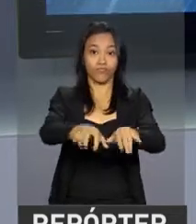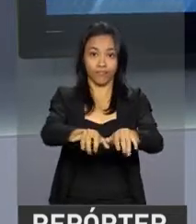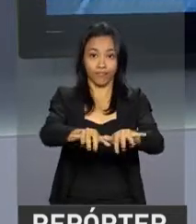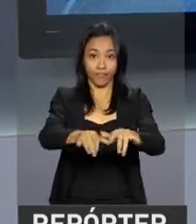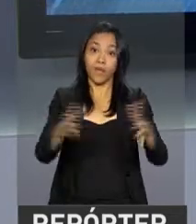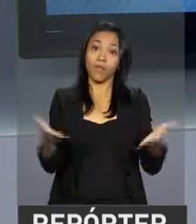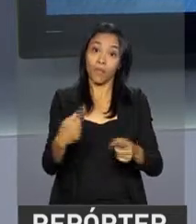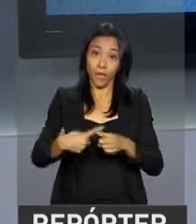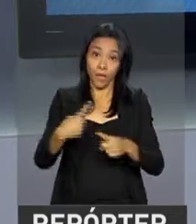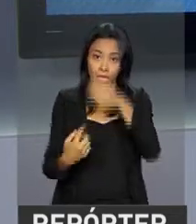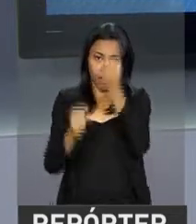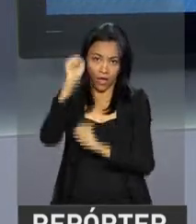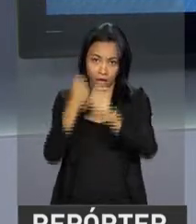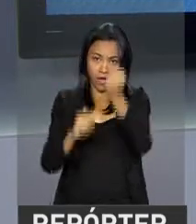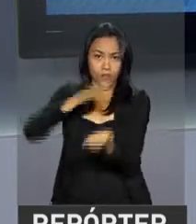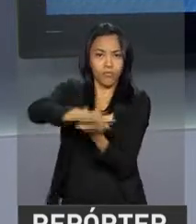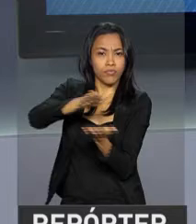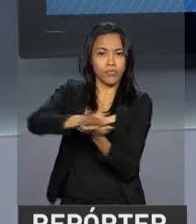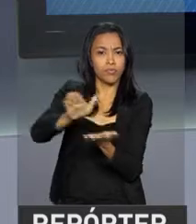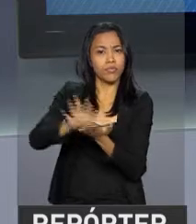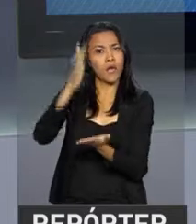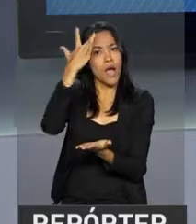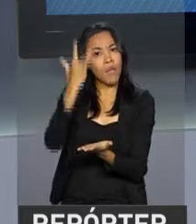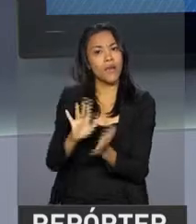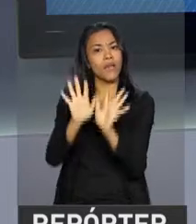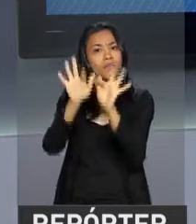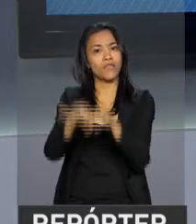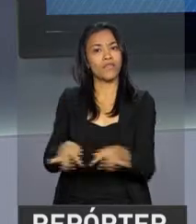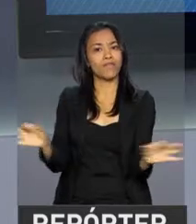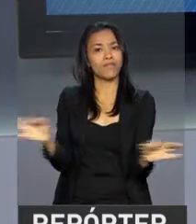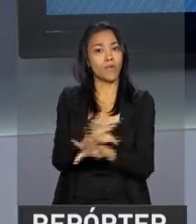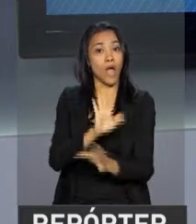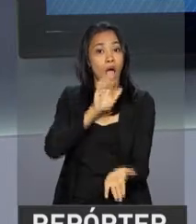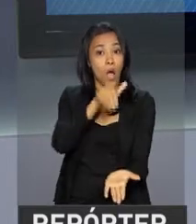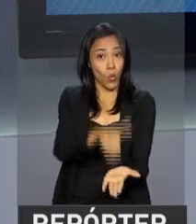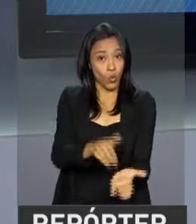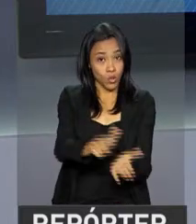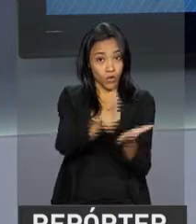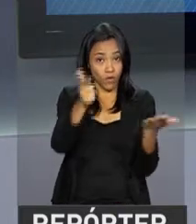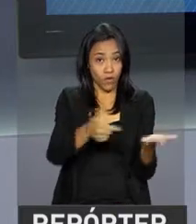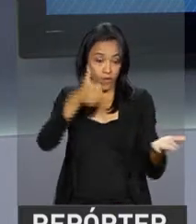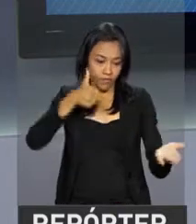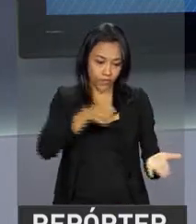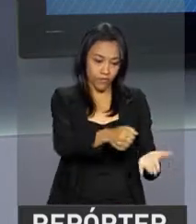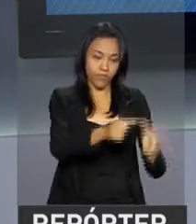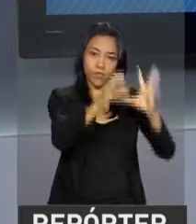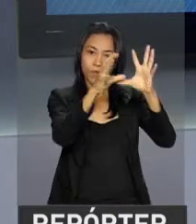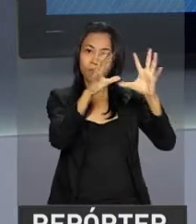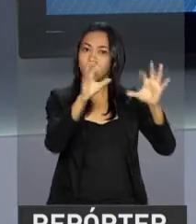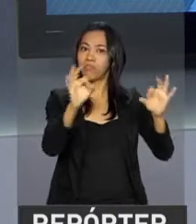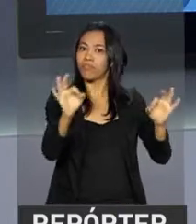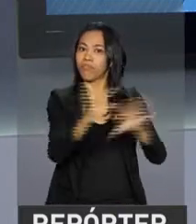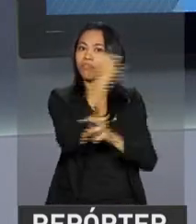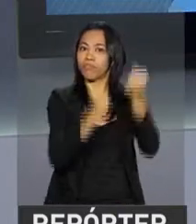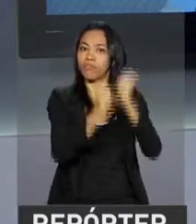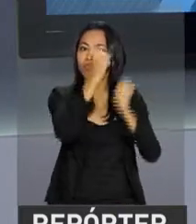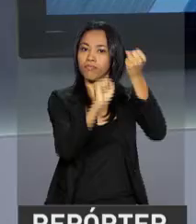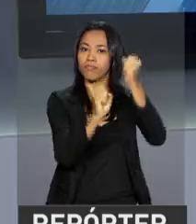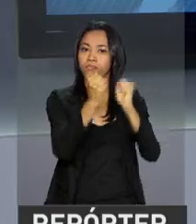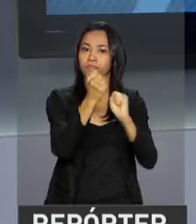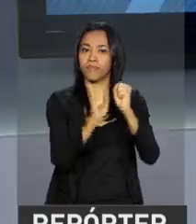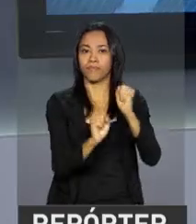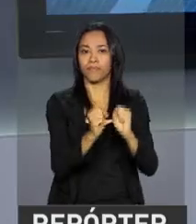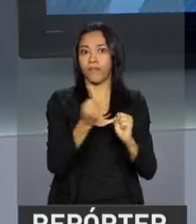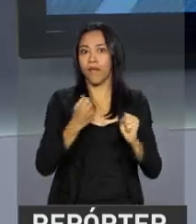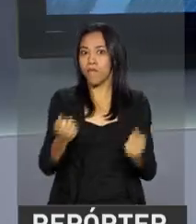encerrar a produção impressa a partir de amanhã e quando a última folha sair eo botão das máquinas foi desligado será motivo de emoção para